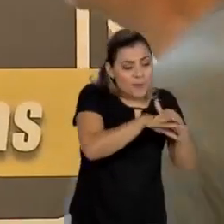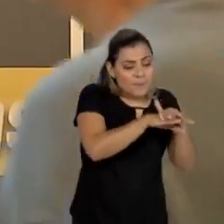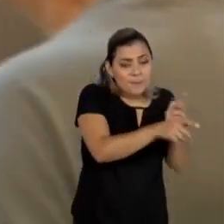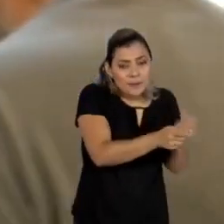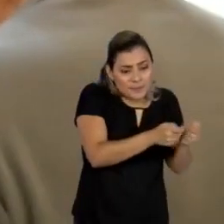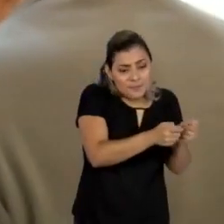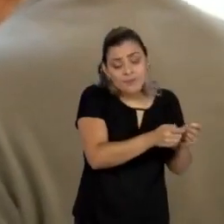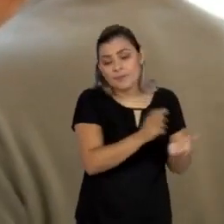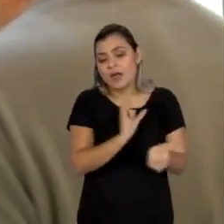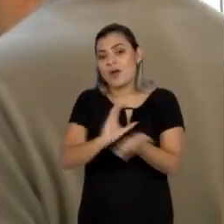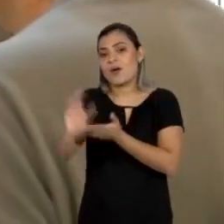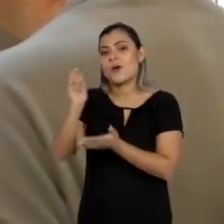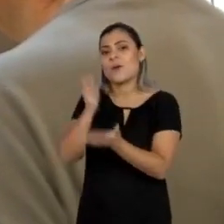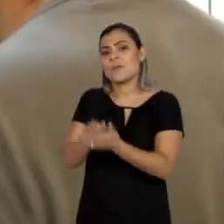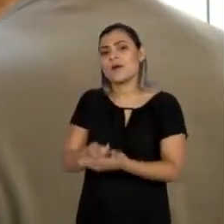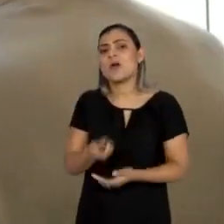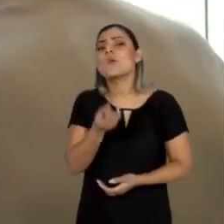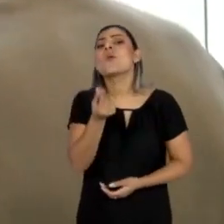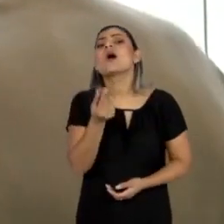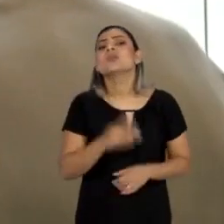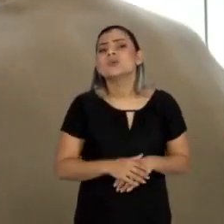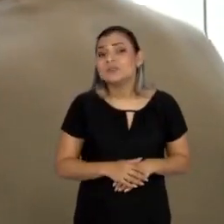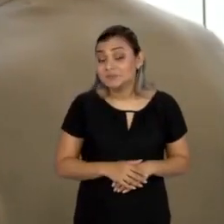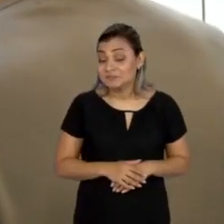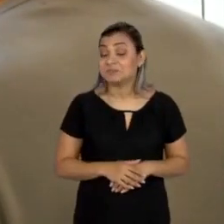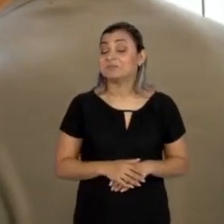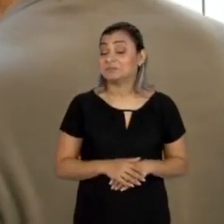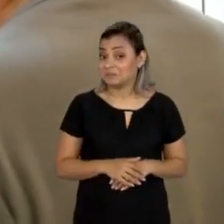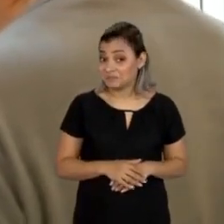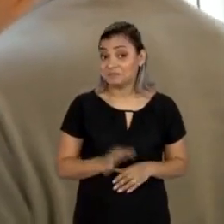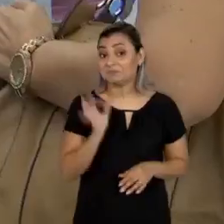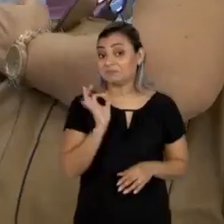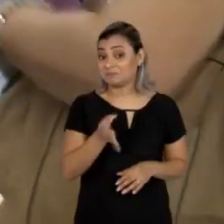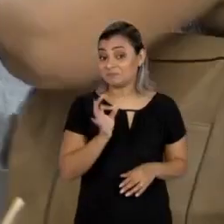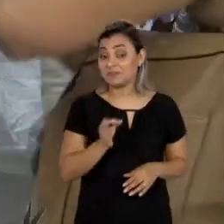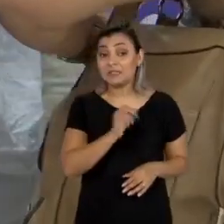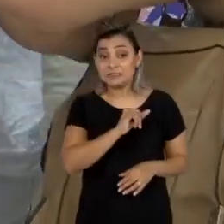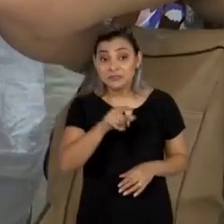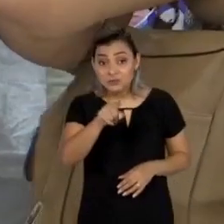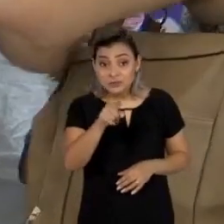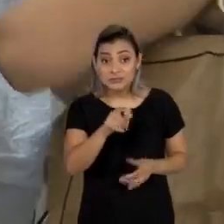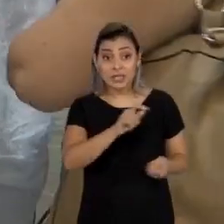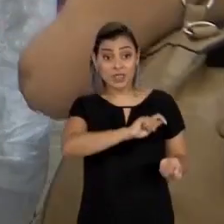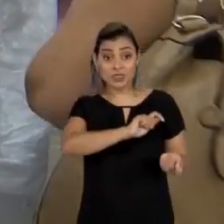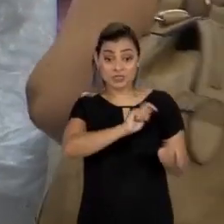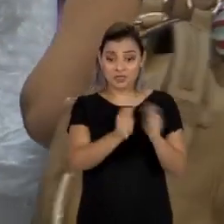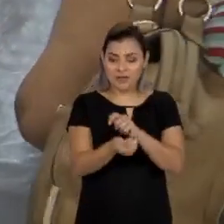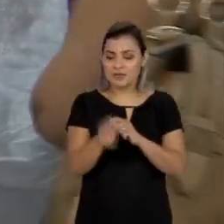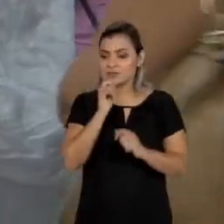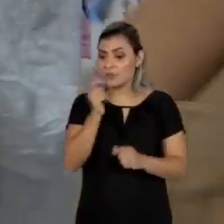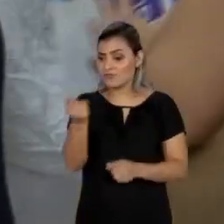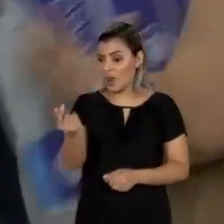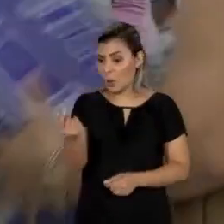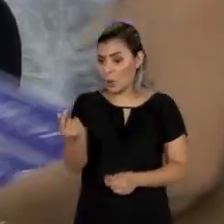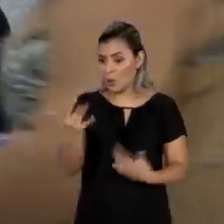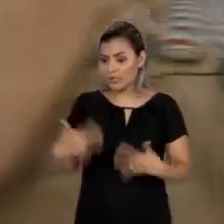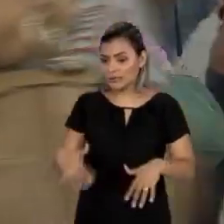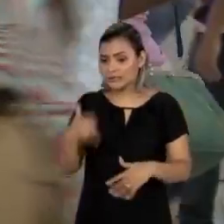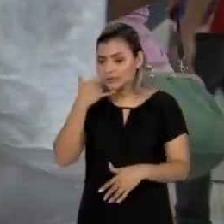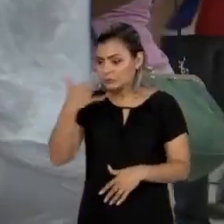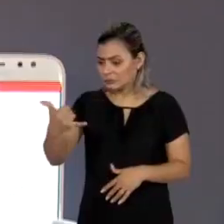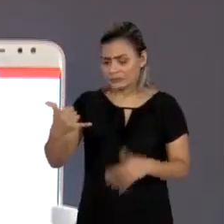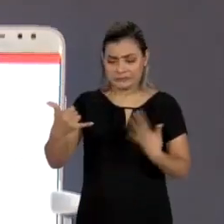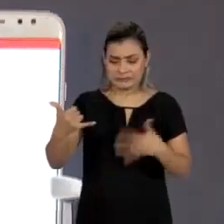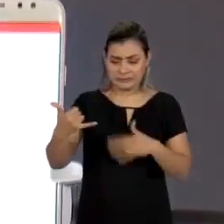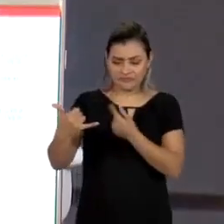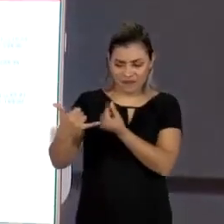me sacrificar para comprar aquele produto? Exato. Quando você converte para horas de trabalho, é ótimo porque faz